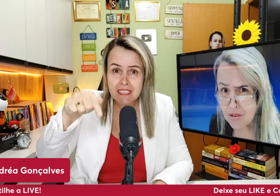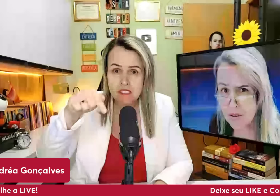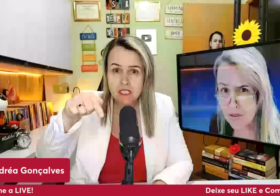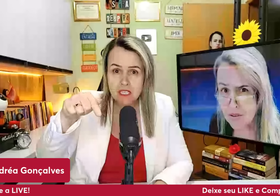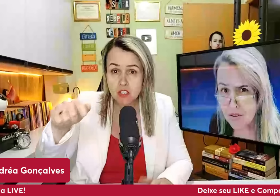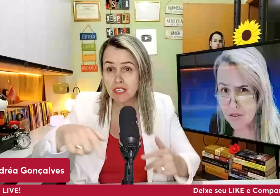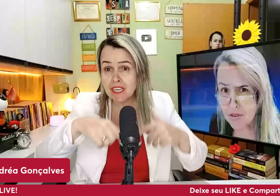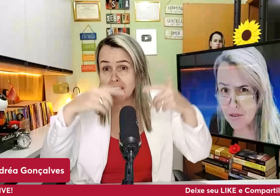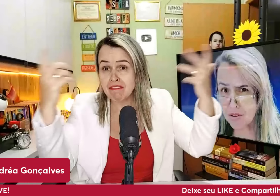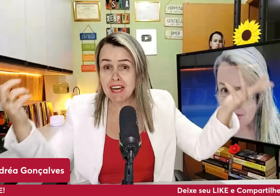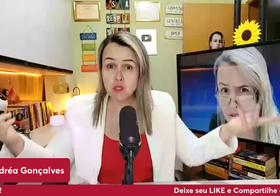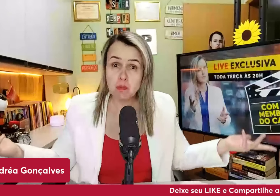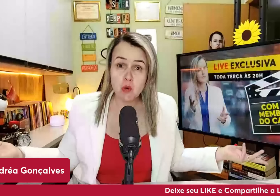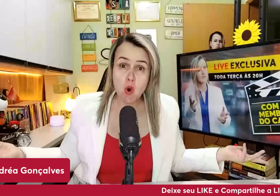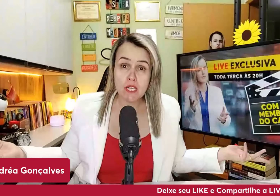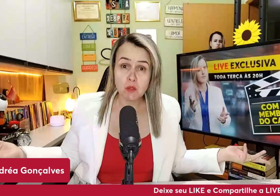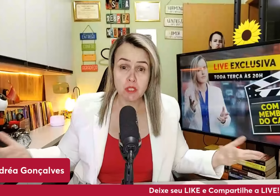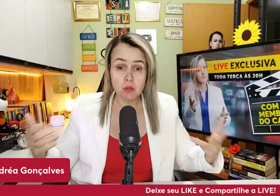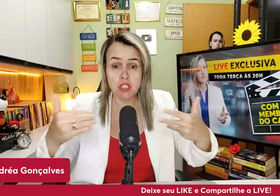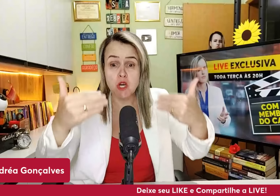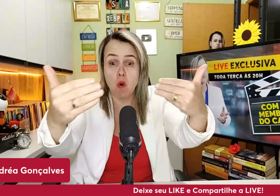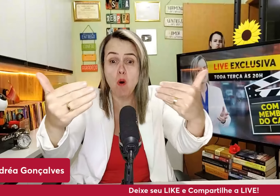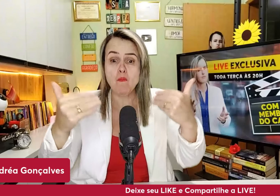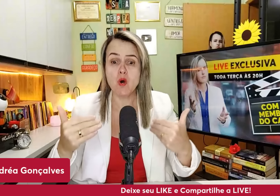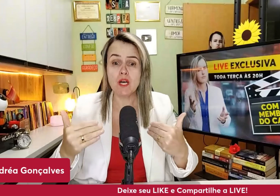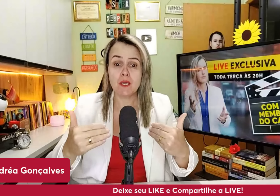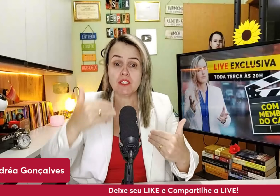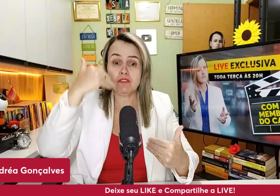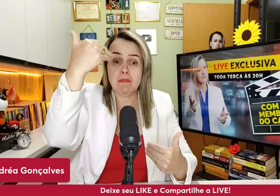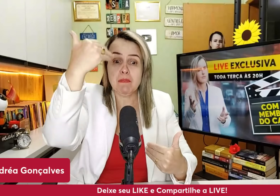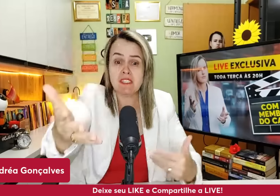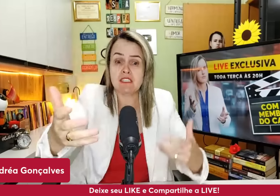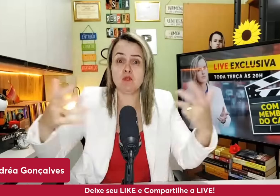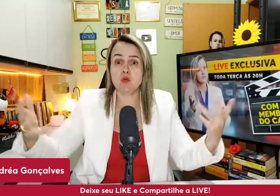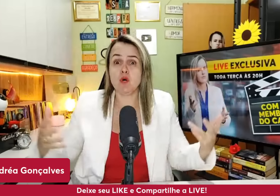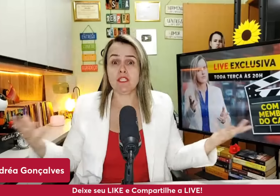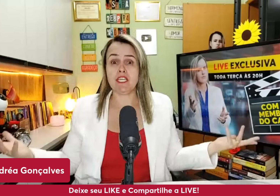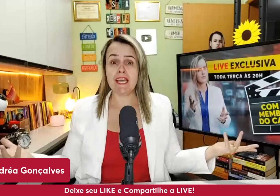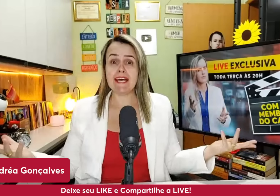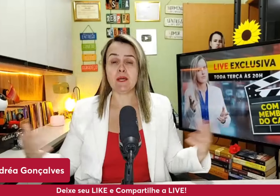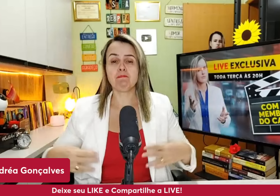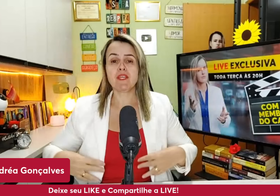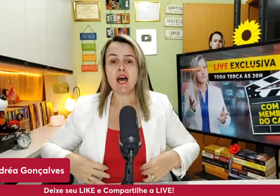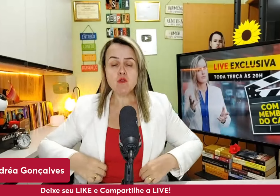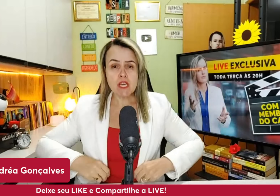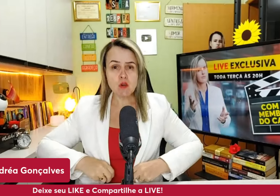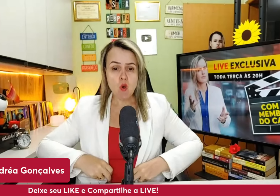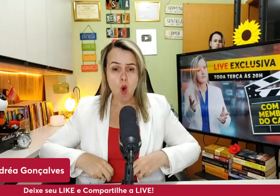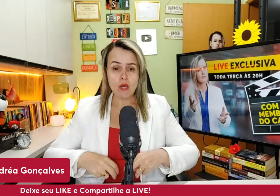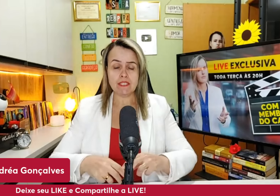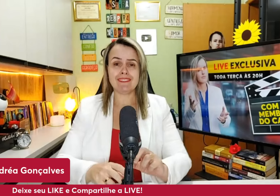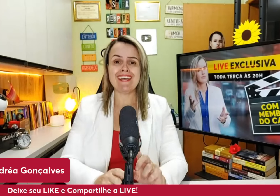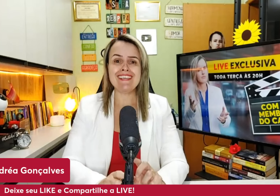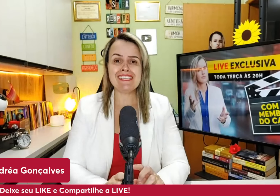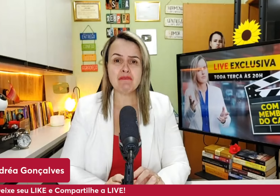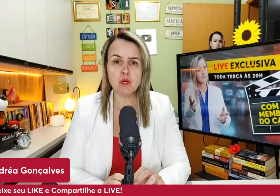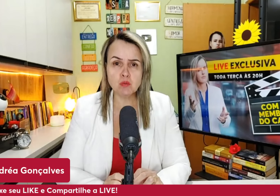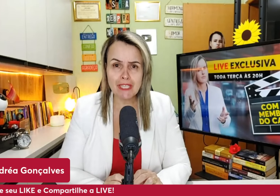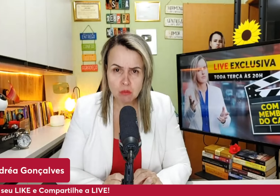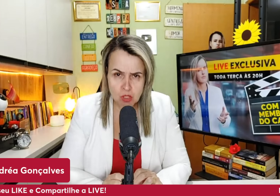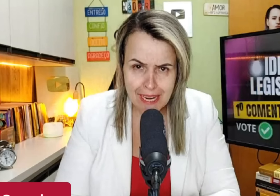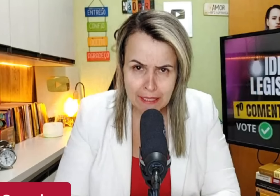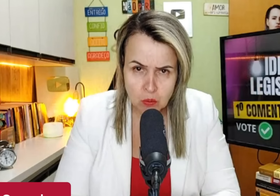emendas já que era a farra do boi gordo que não tinha como ter prestação de conta nem nada aí o que que ocorre três